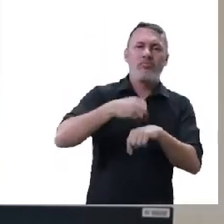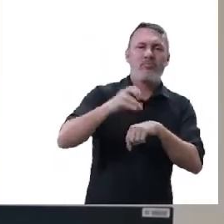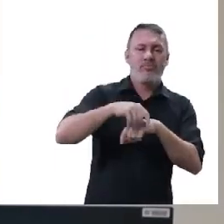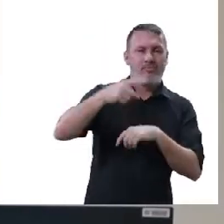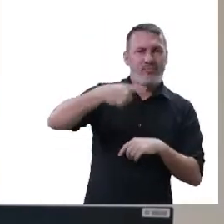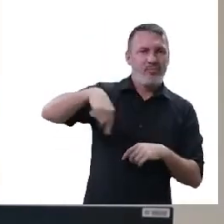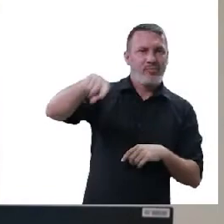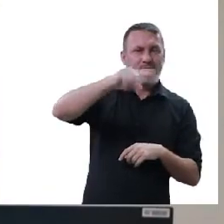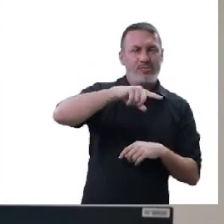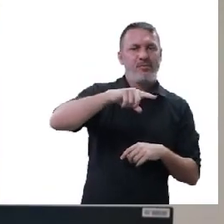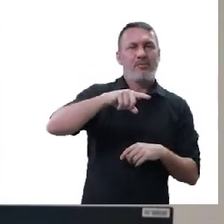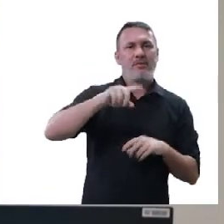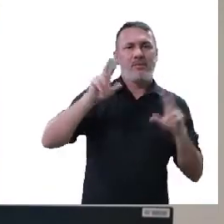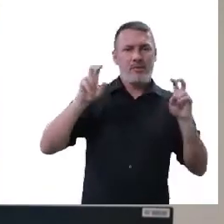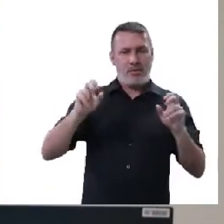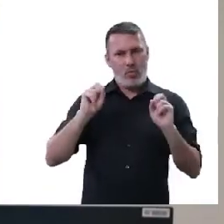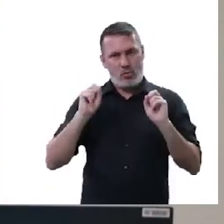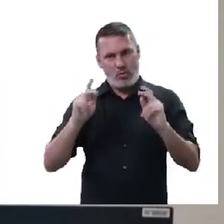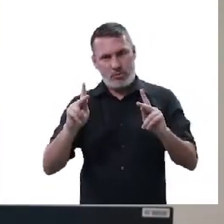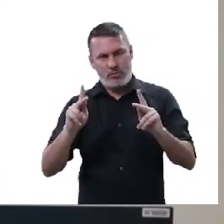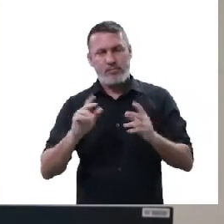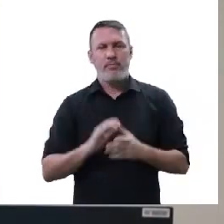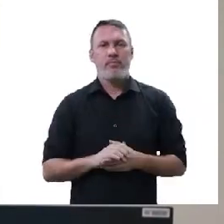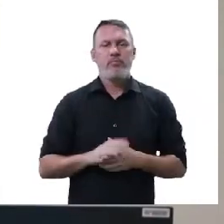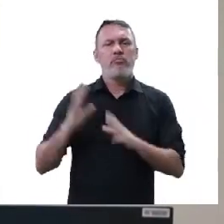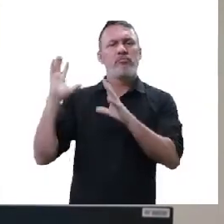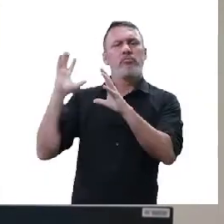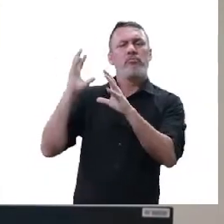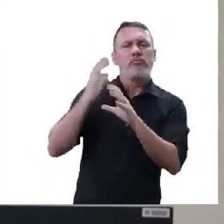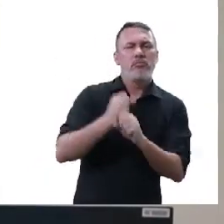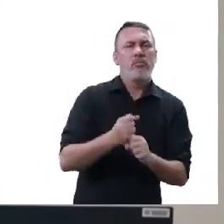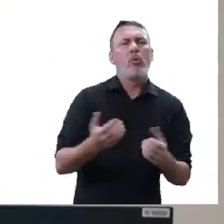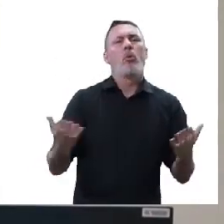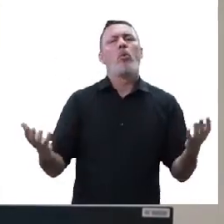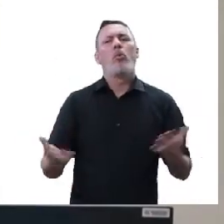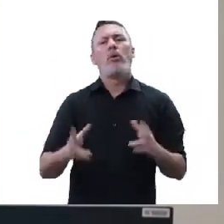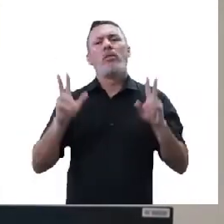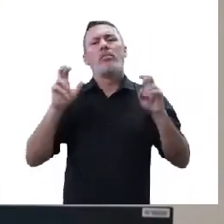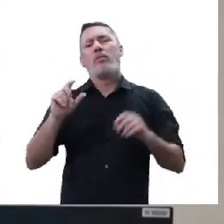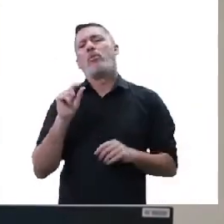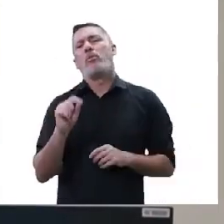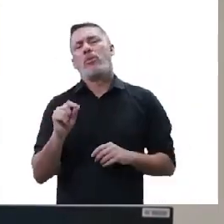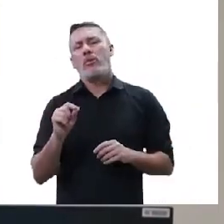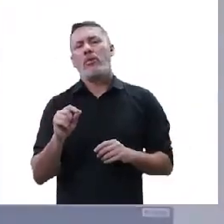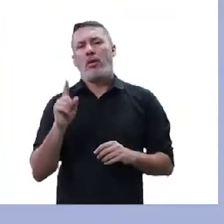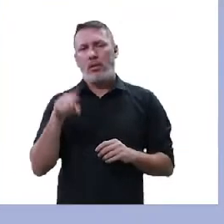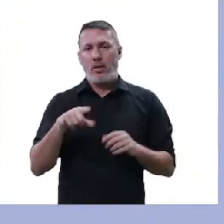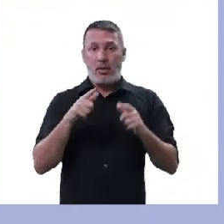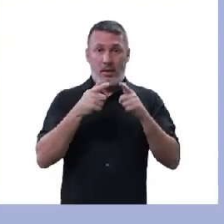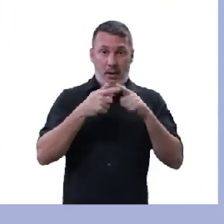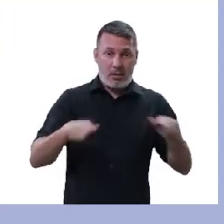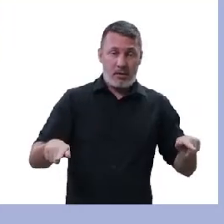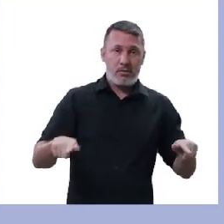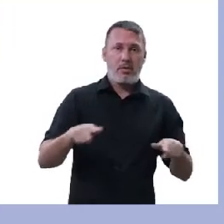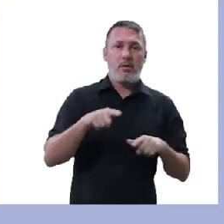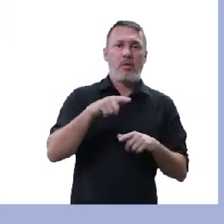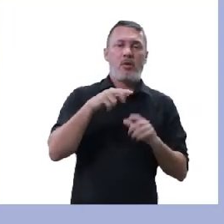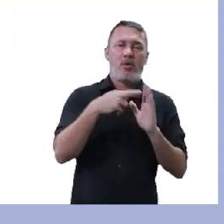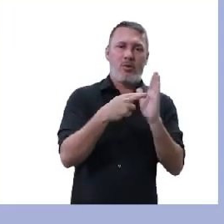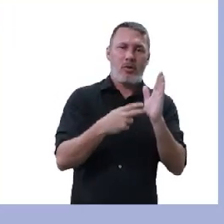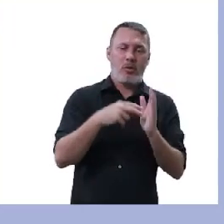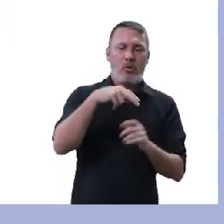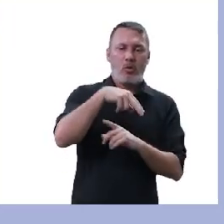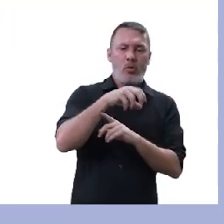que eu dou a vocês acerca disso aí. Ok? Então, recapitulando, o que nós falamos na aula de hoje? Eu falei sobre a gramática